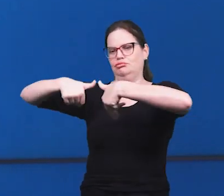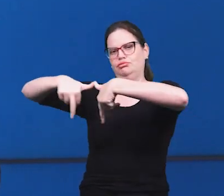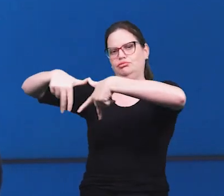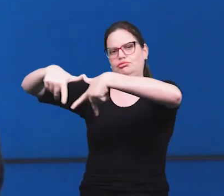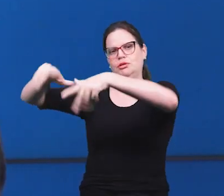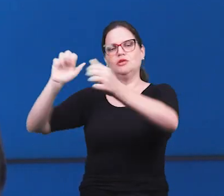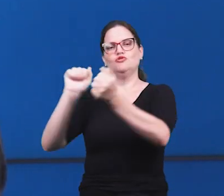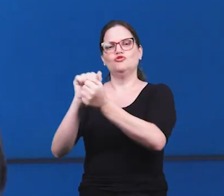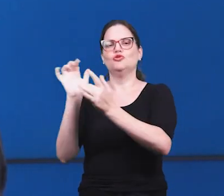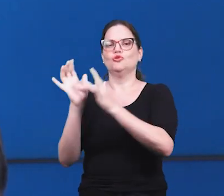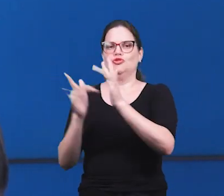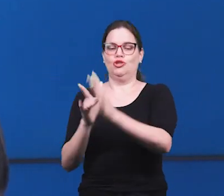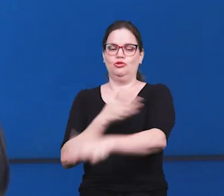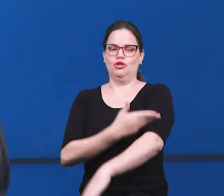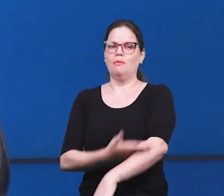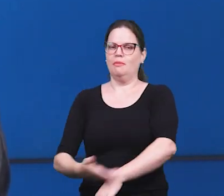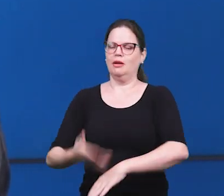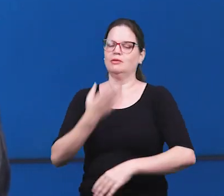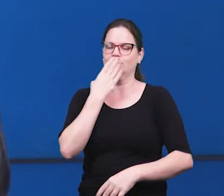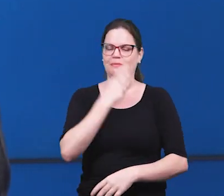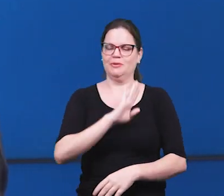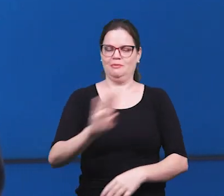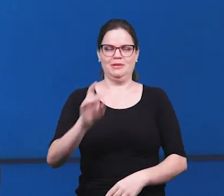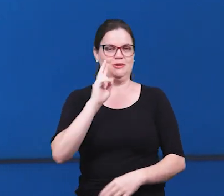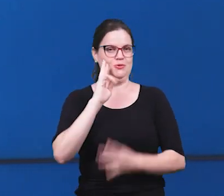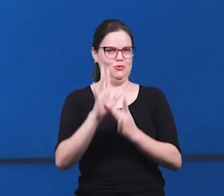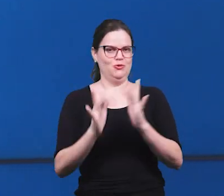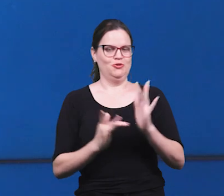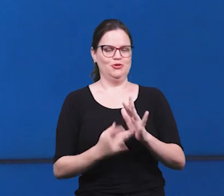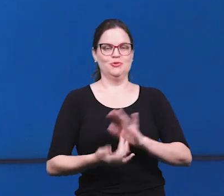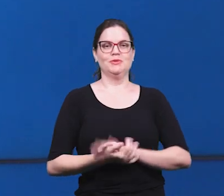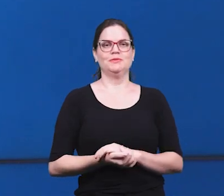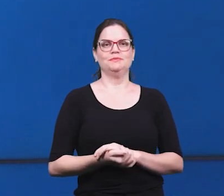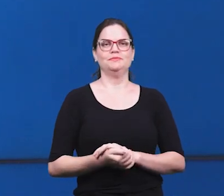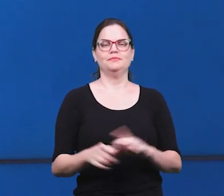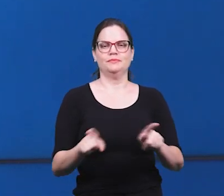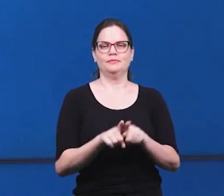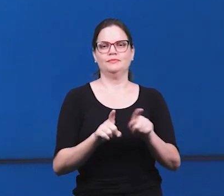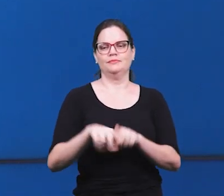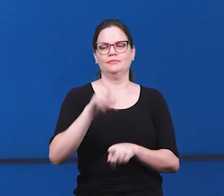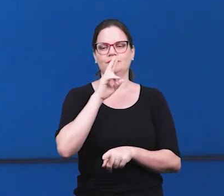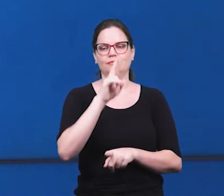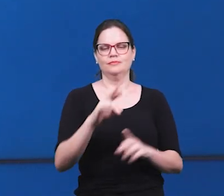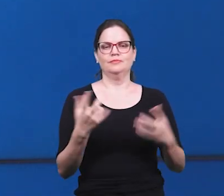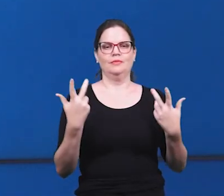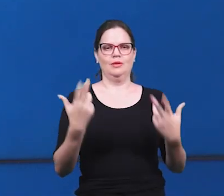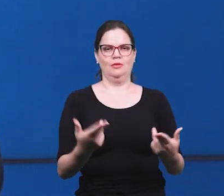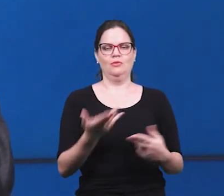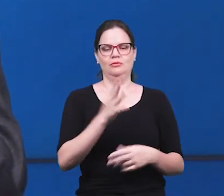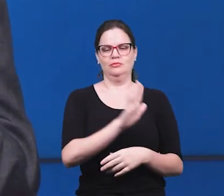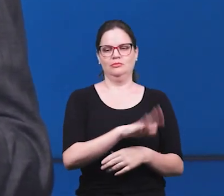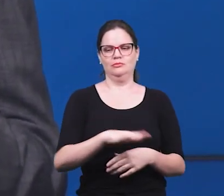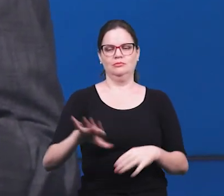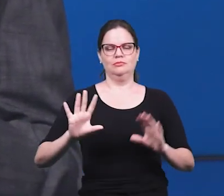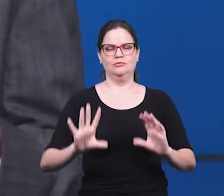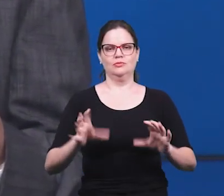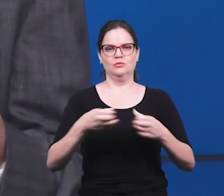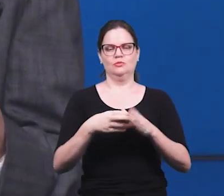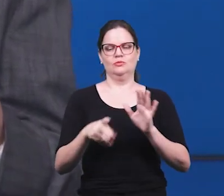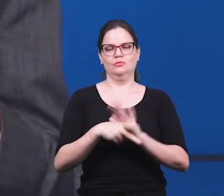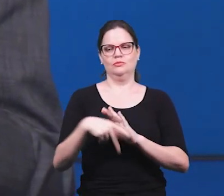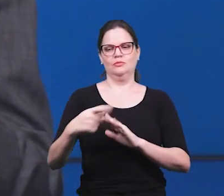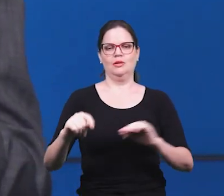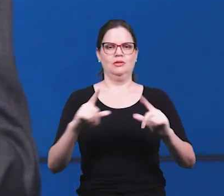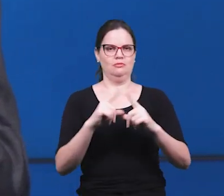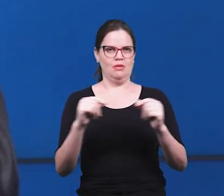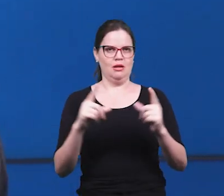Jesus. Ou seja, essa foi a promessa que o Senhor Jesus fez. E muito bem respondido também pelo nosso grupo das nossa classe de intermediários